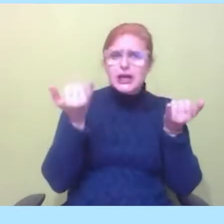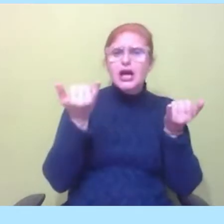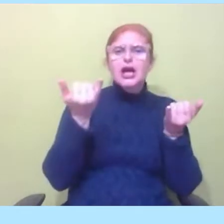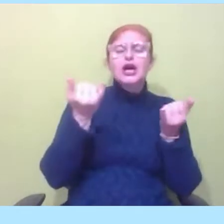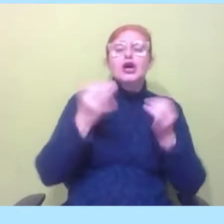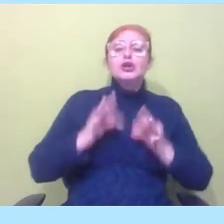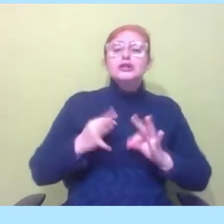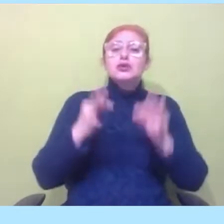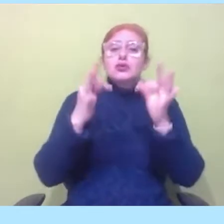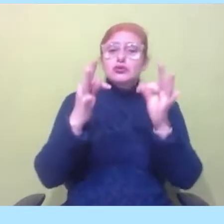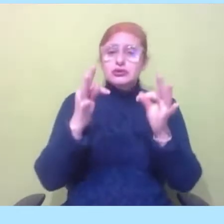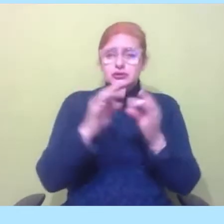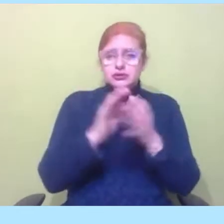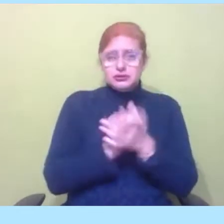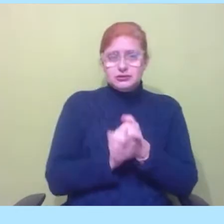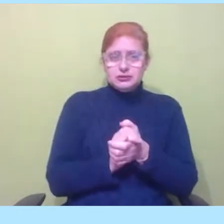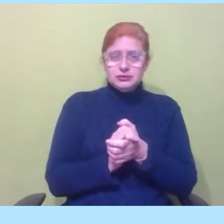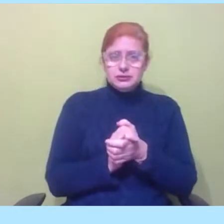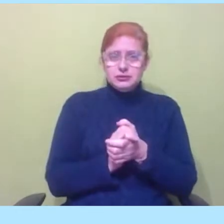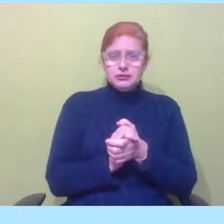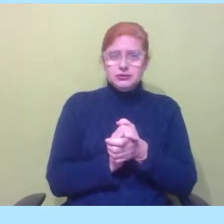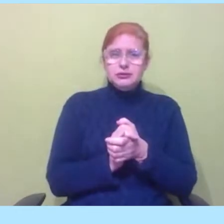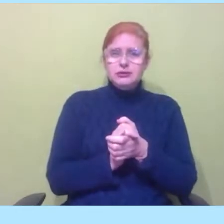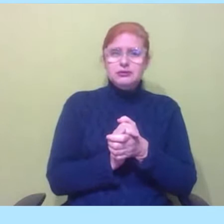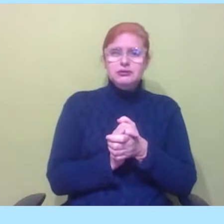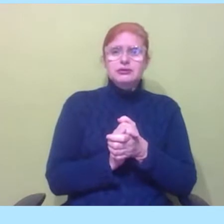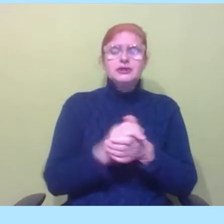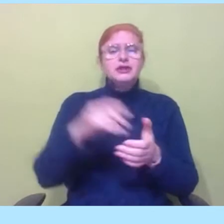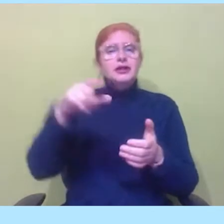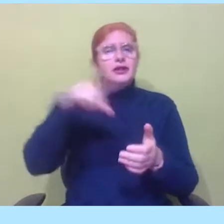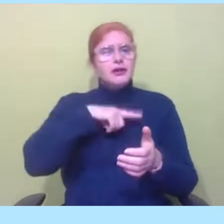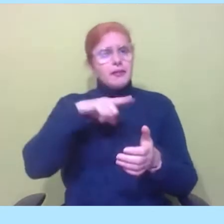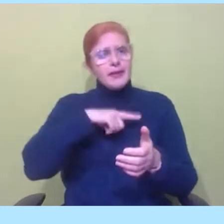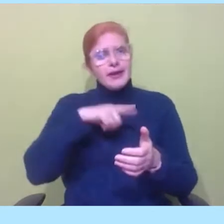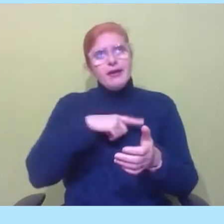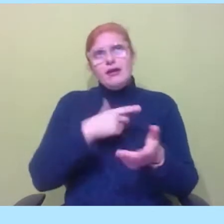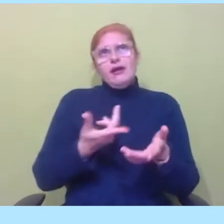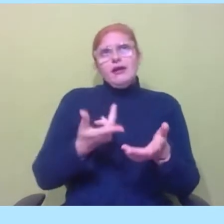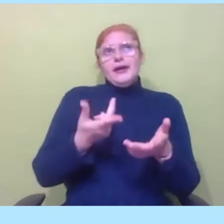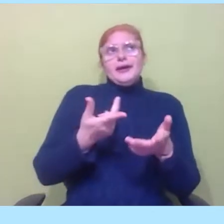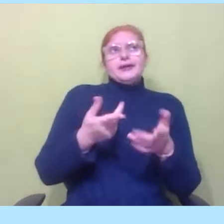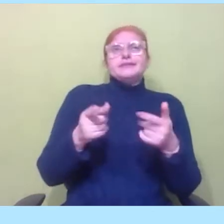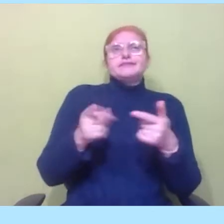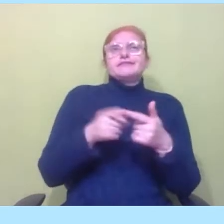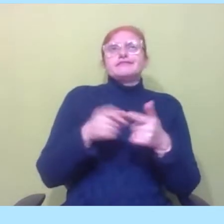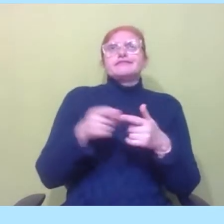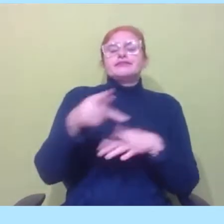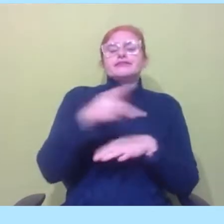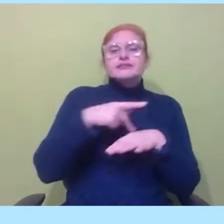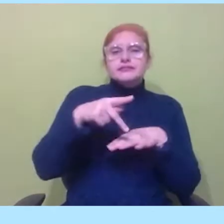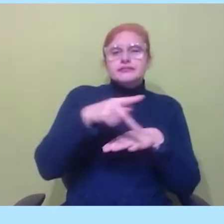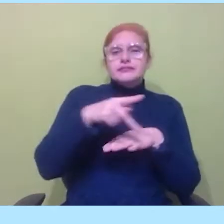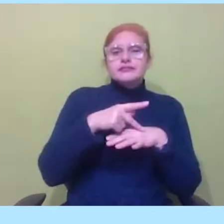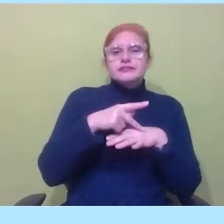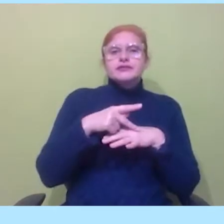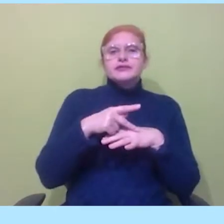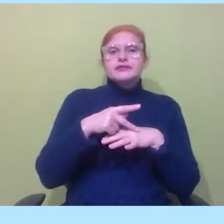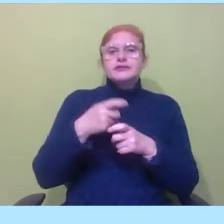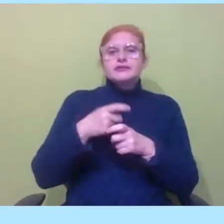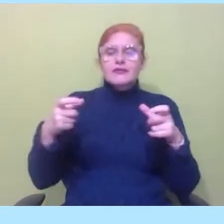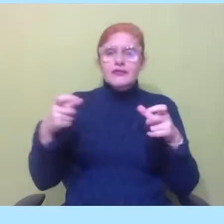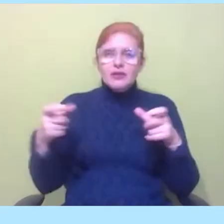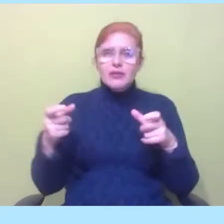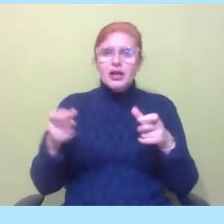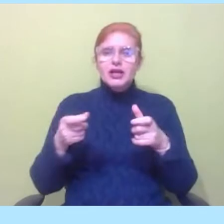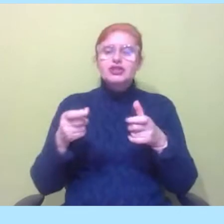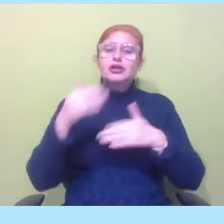tecnologia para se basear num país onde a maior parte do nosso acesso se dá pelo celular e se